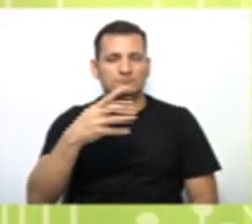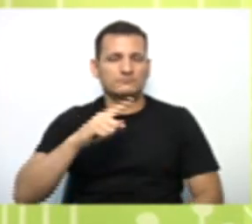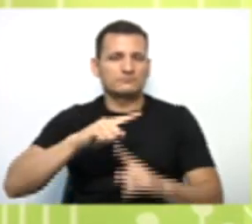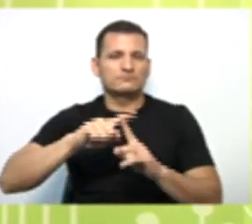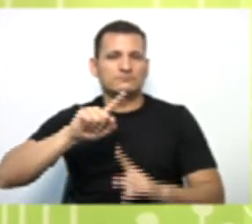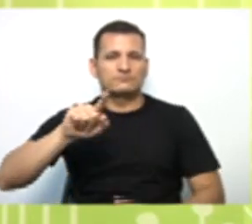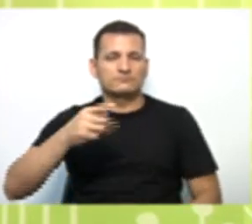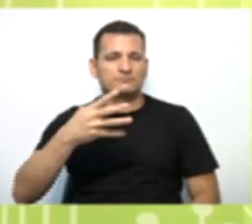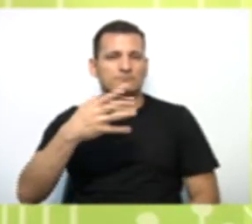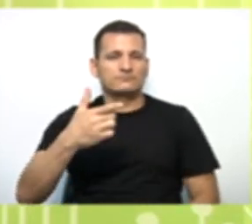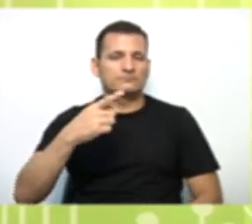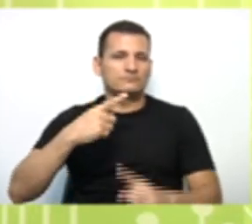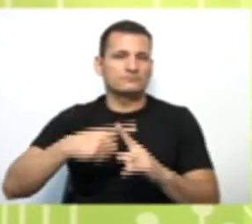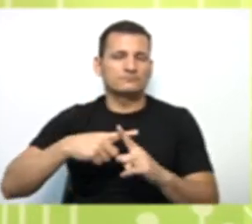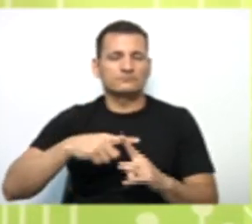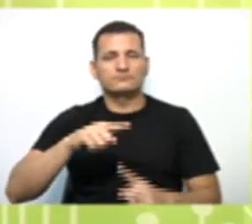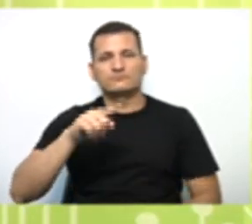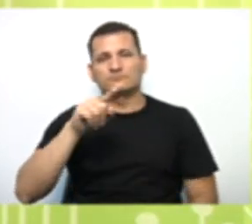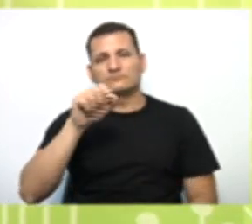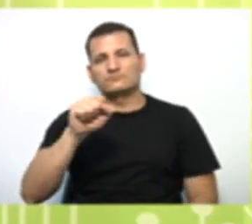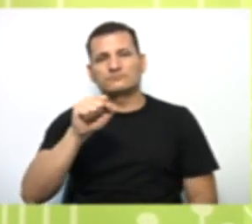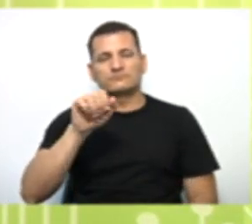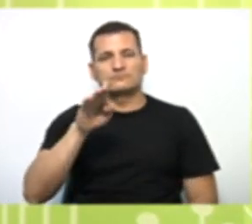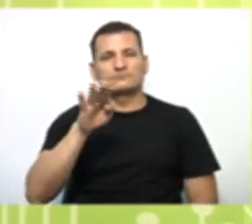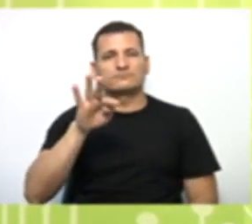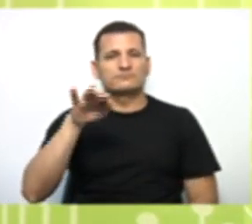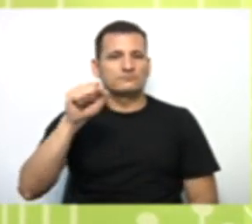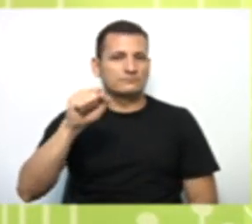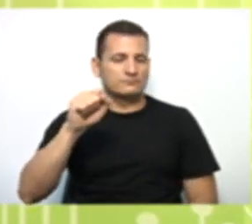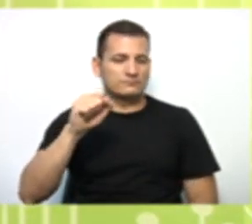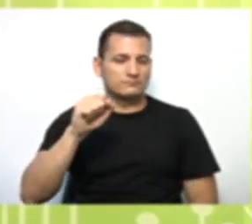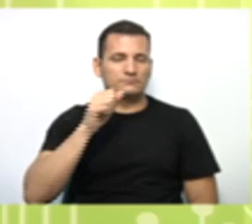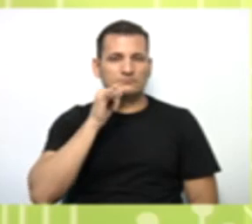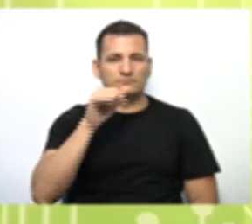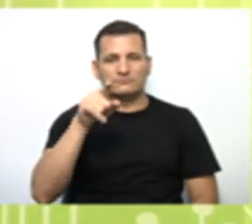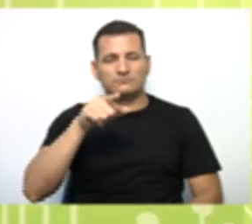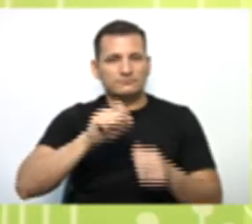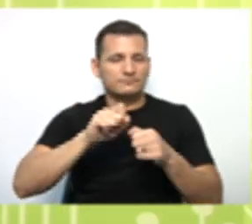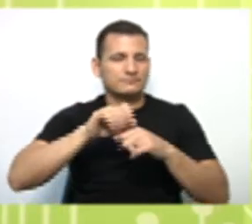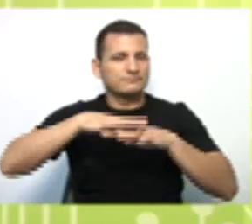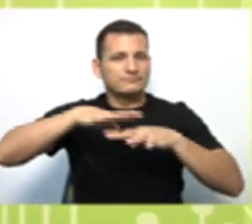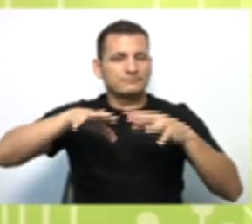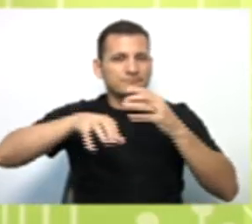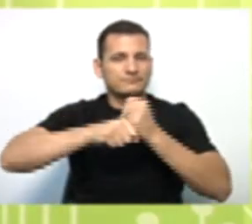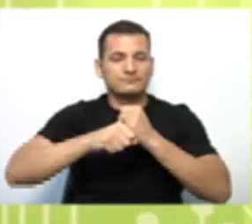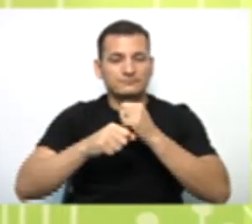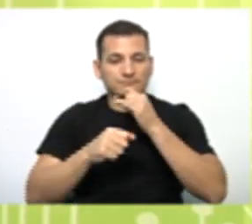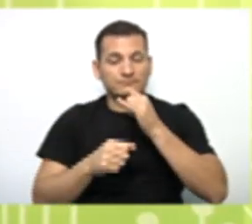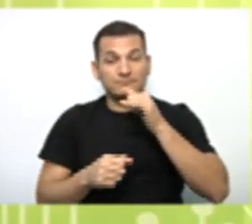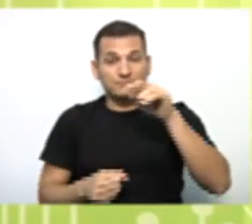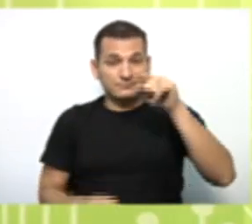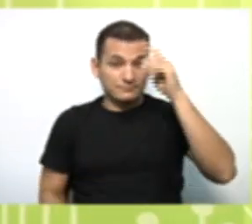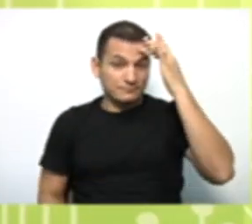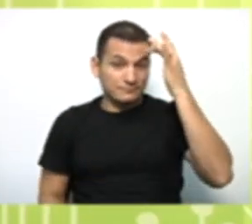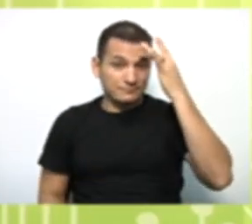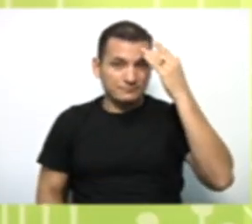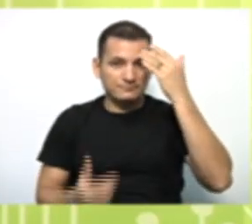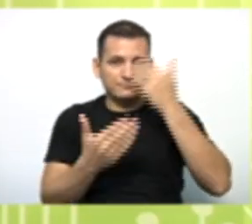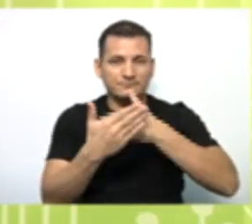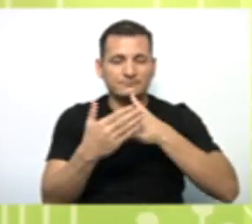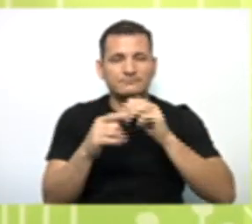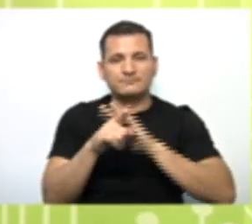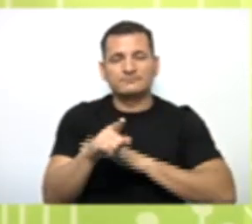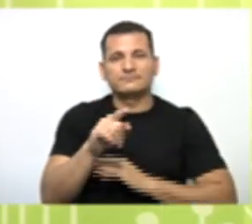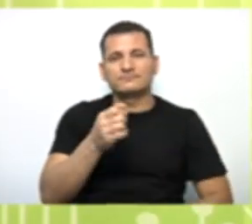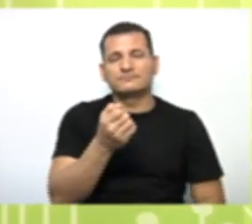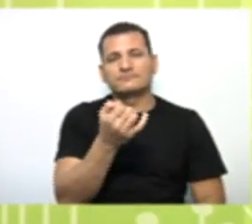bytes, vezes 8 bits, se você for fazer essa conta, né? Então, se amanhã cair na prova, quantos